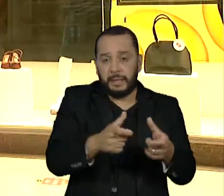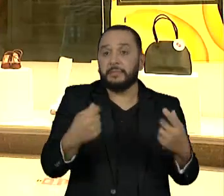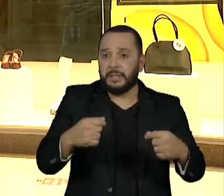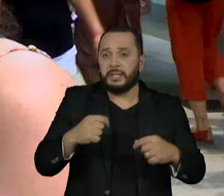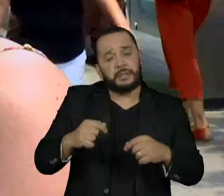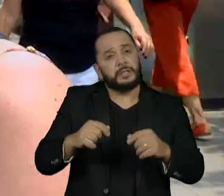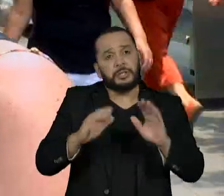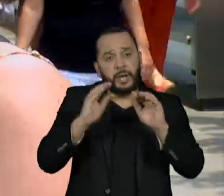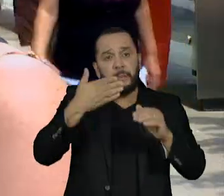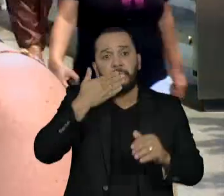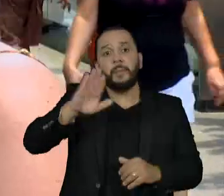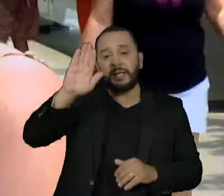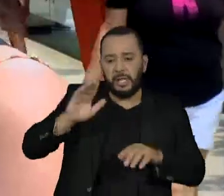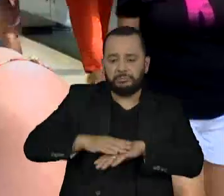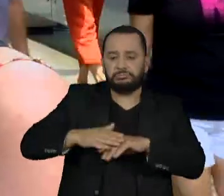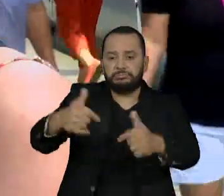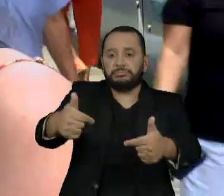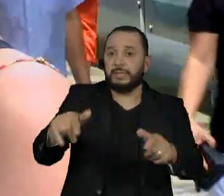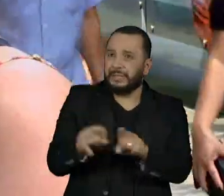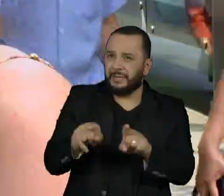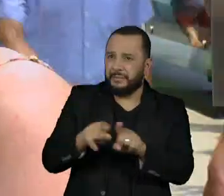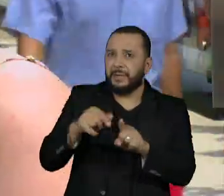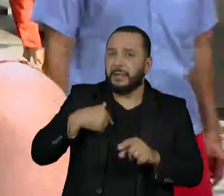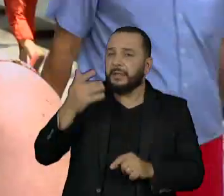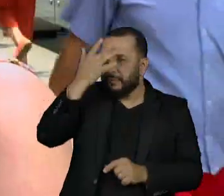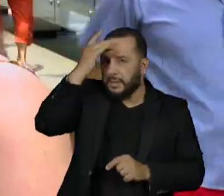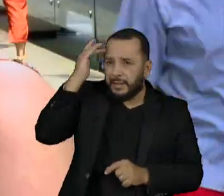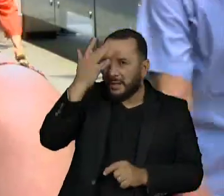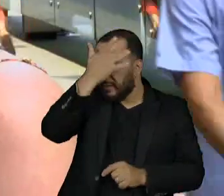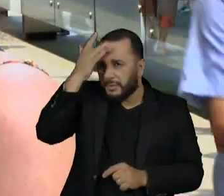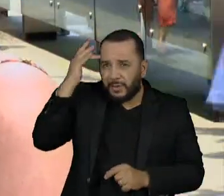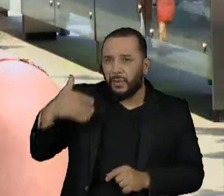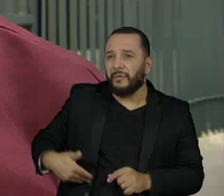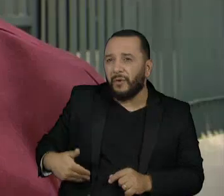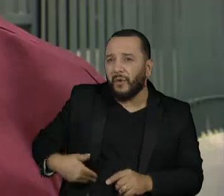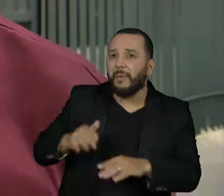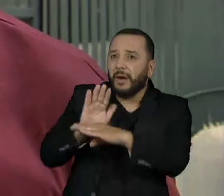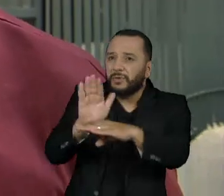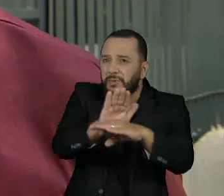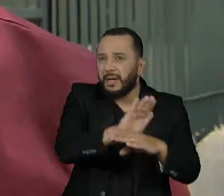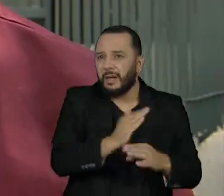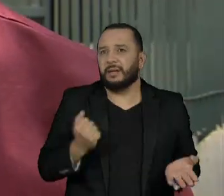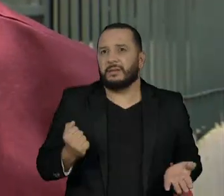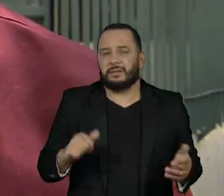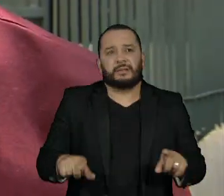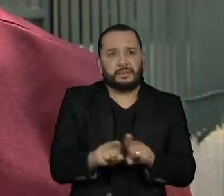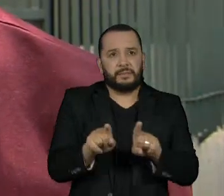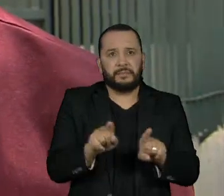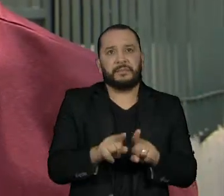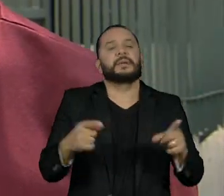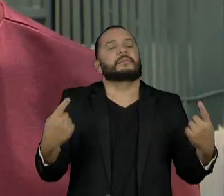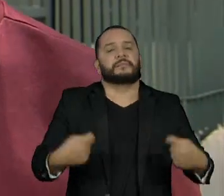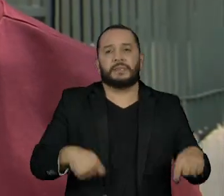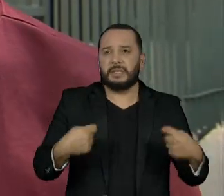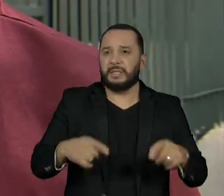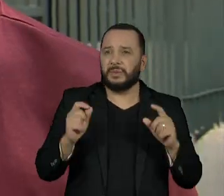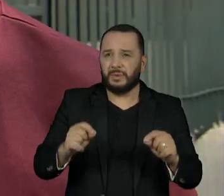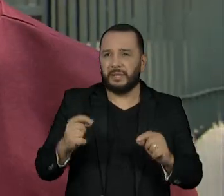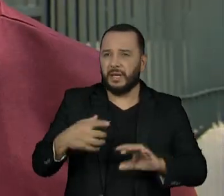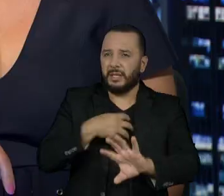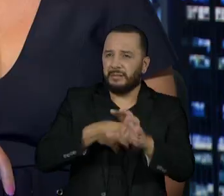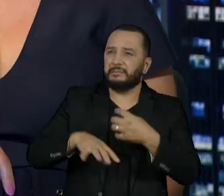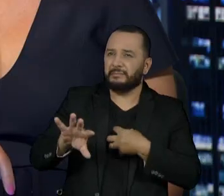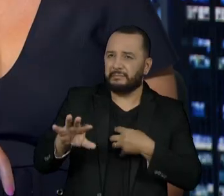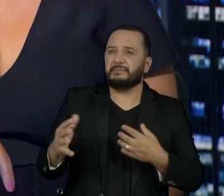fala, né? Pensar mais no pessoal que não tem nem o que comer, nem onde morar. Eu acho que tem que ter um pouco mais de